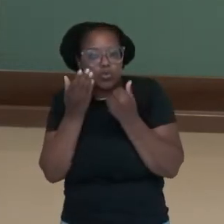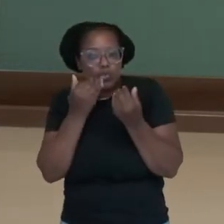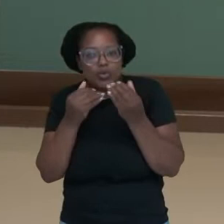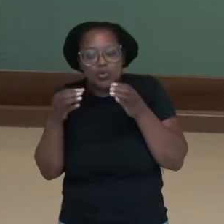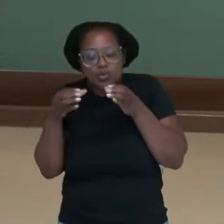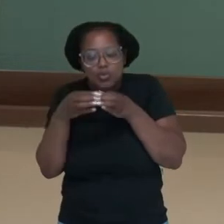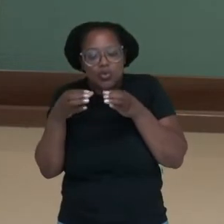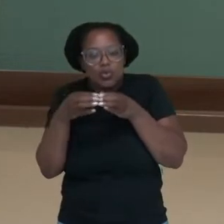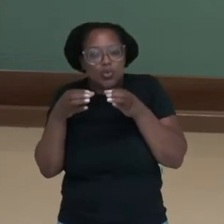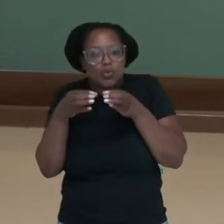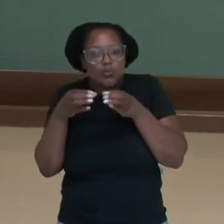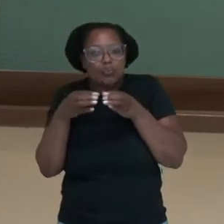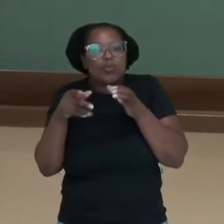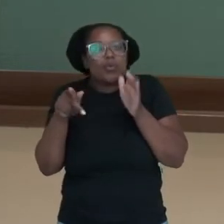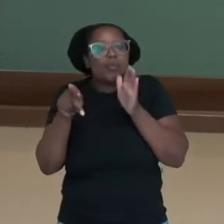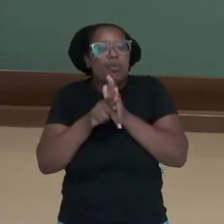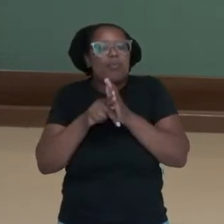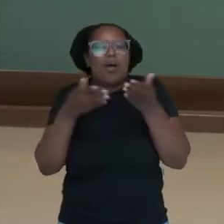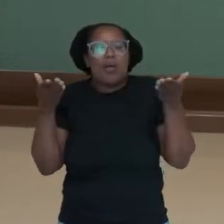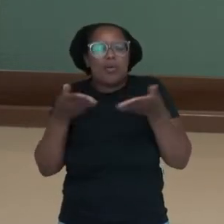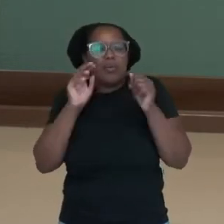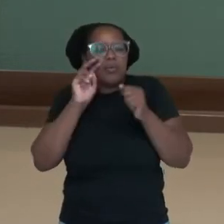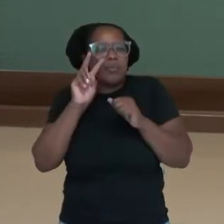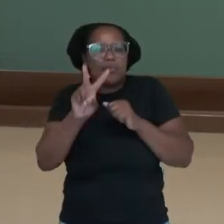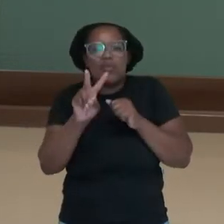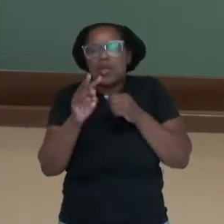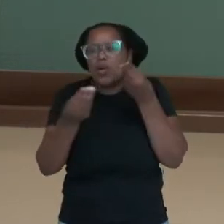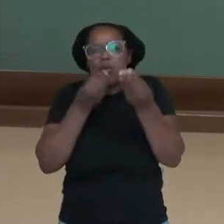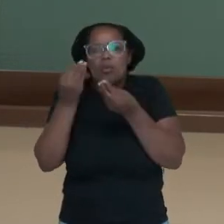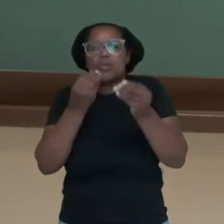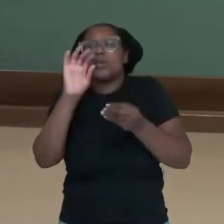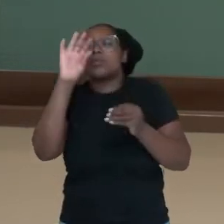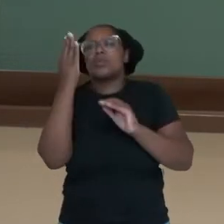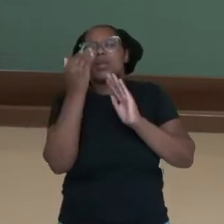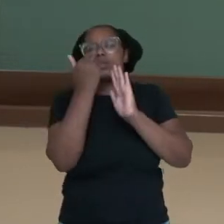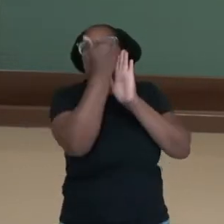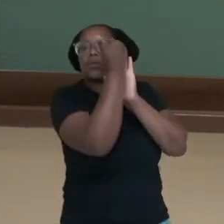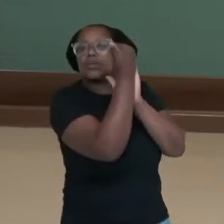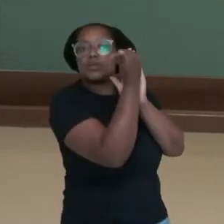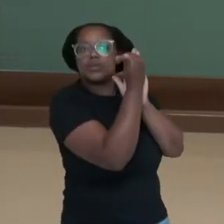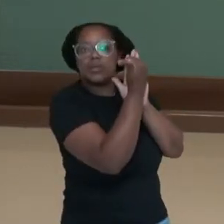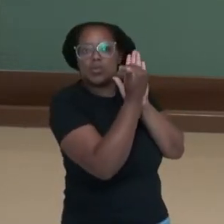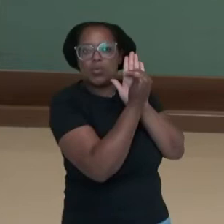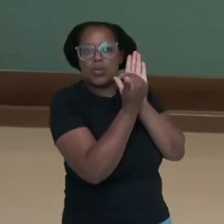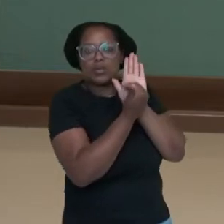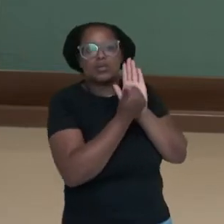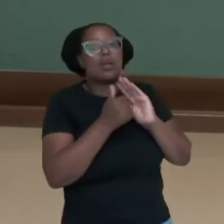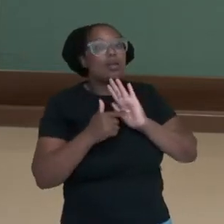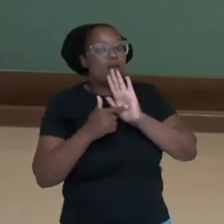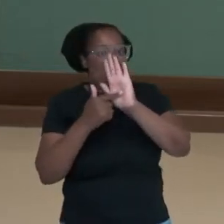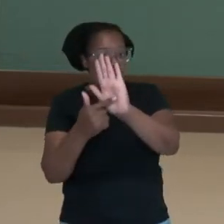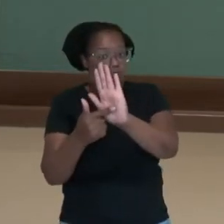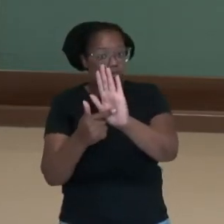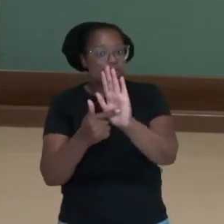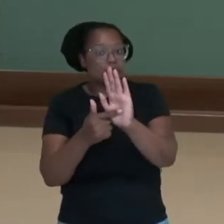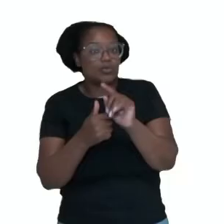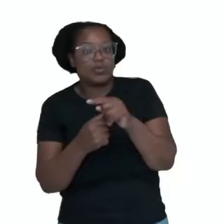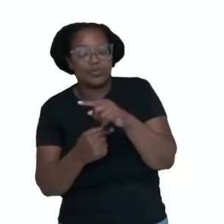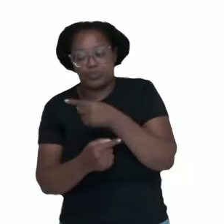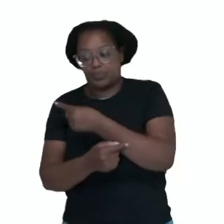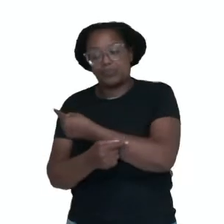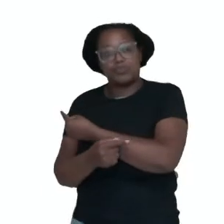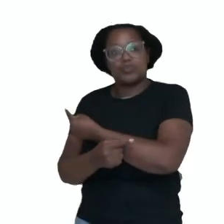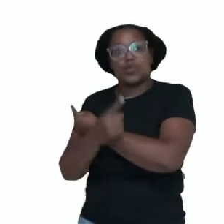diante. Vamos olhar uma representação de uma sequência de interação entre esses seres vivos? Eu mostro para vocês aqui